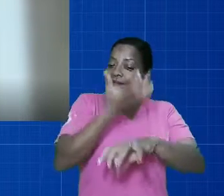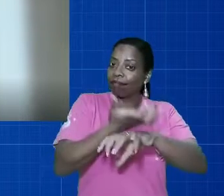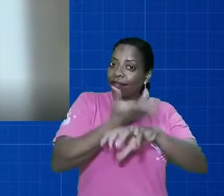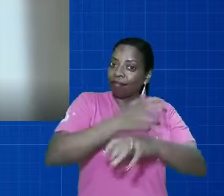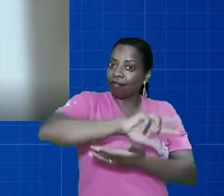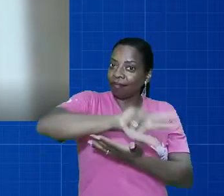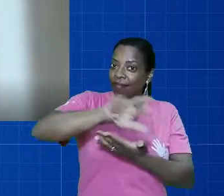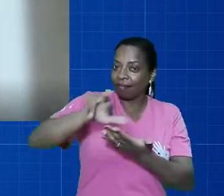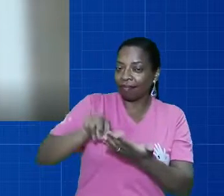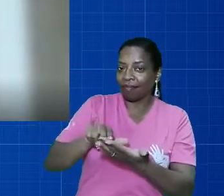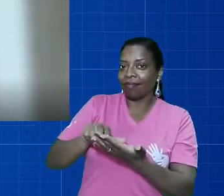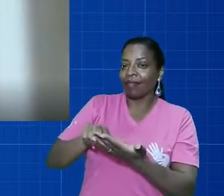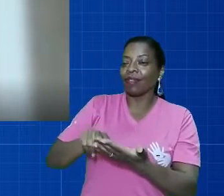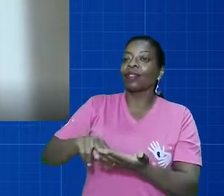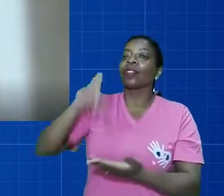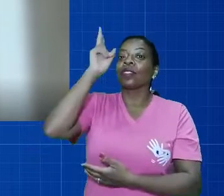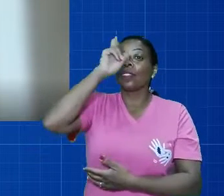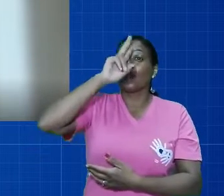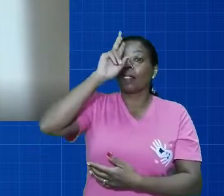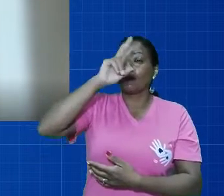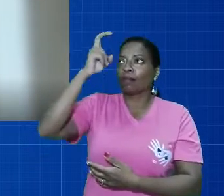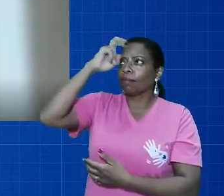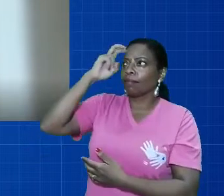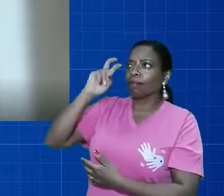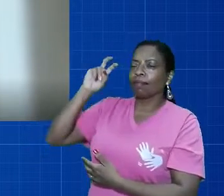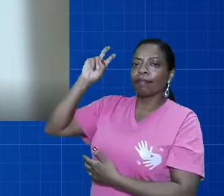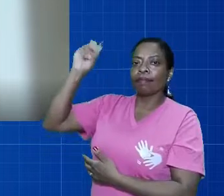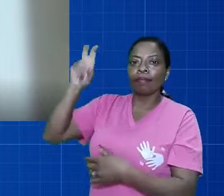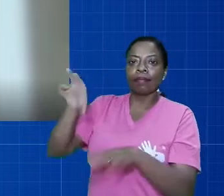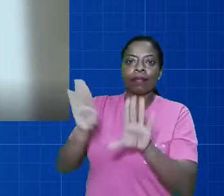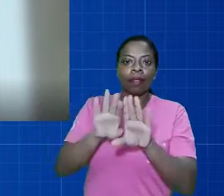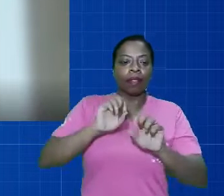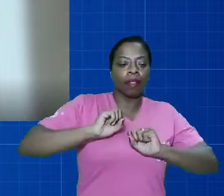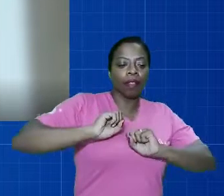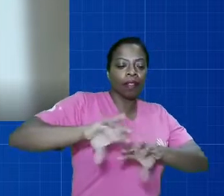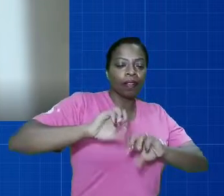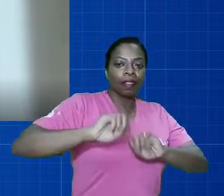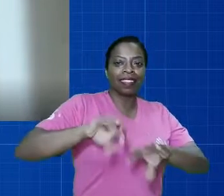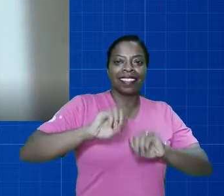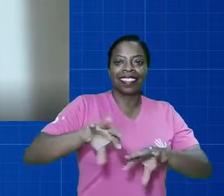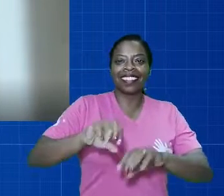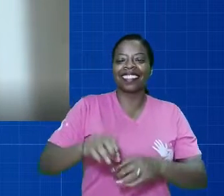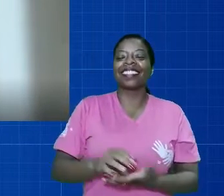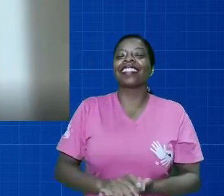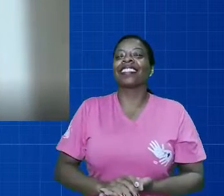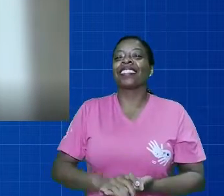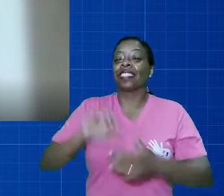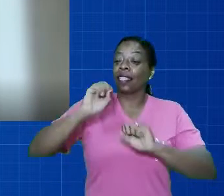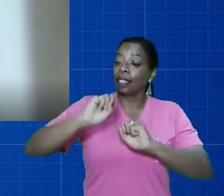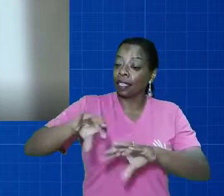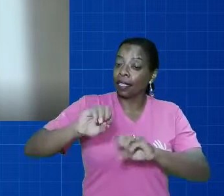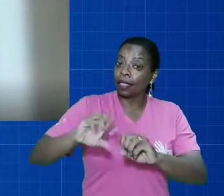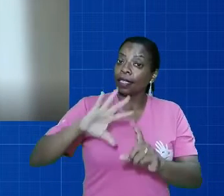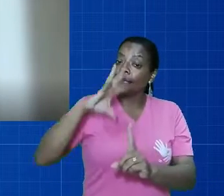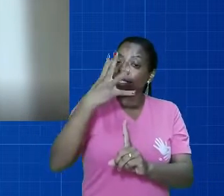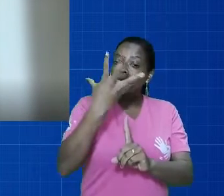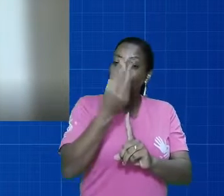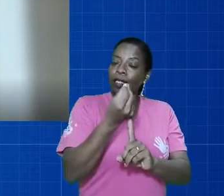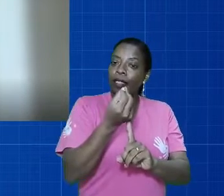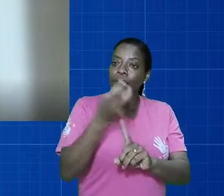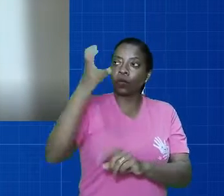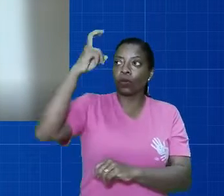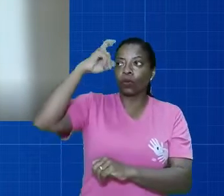disciplinas, história intelectual e educação, ensino de arte e cultura visual.